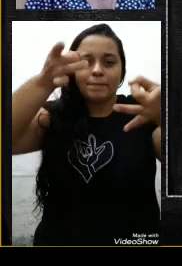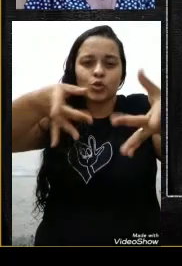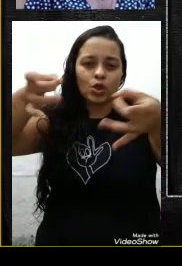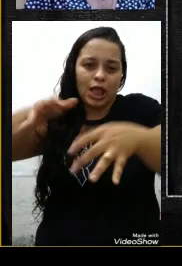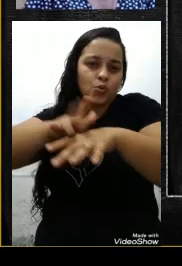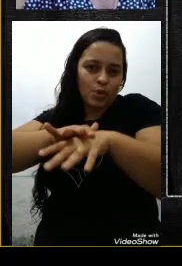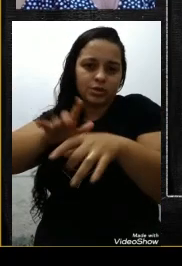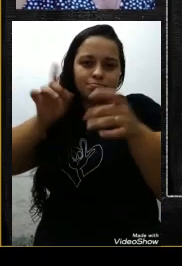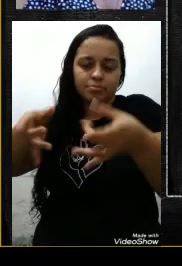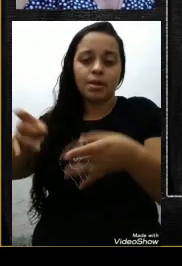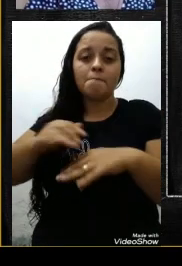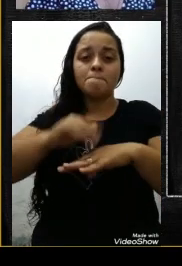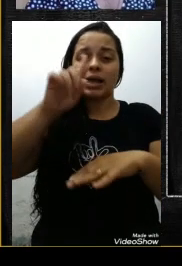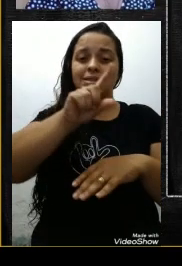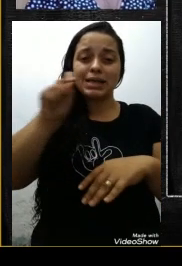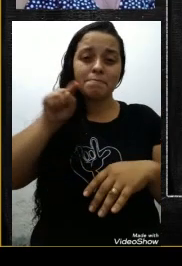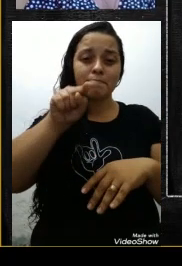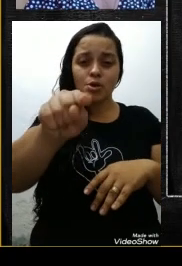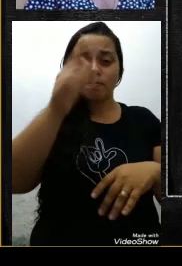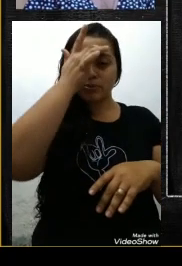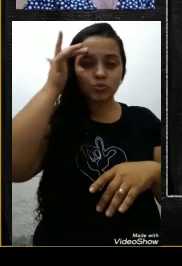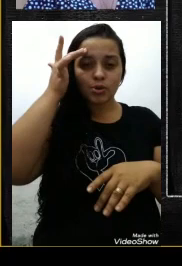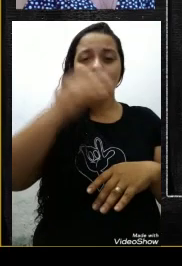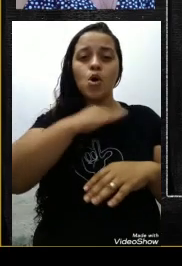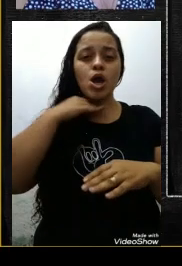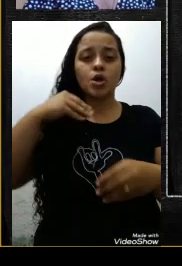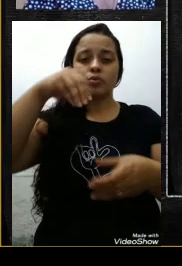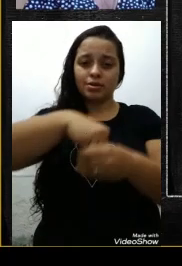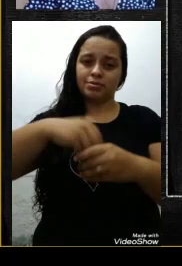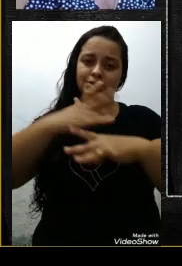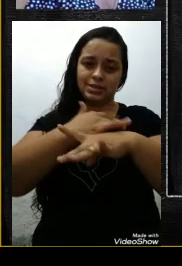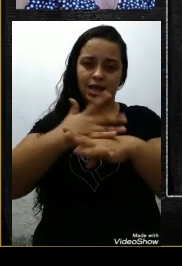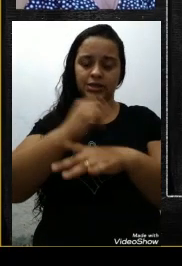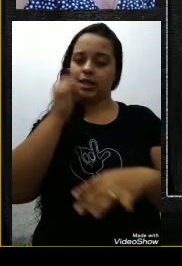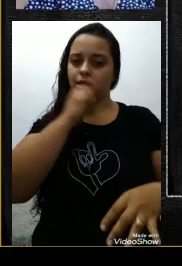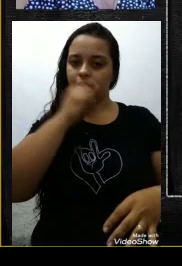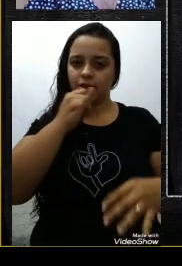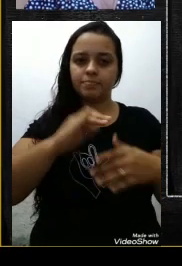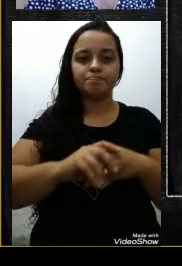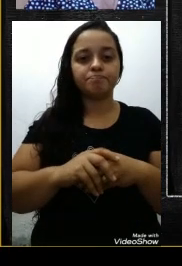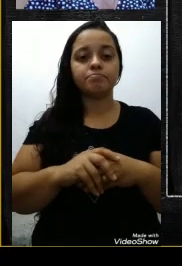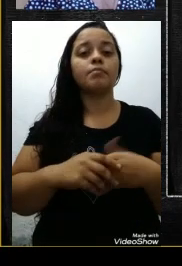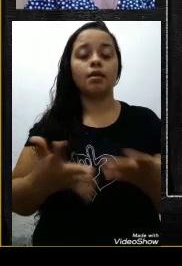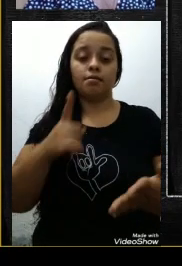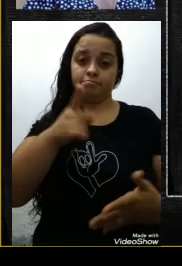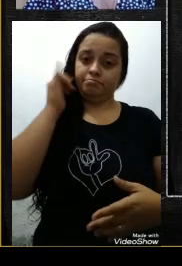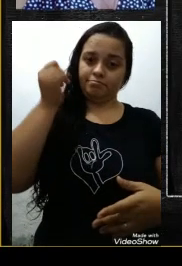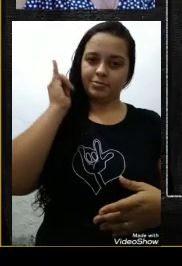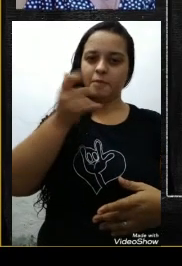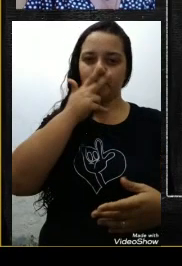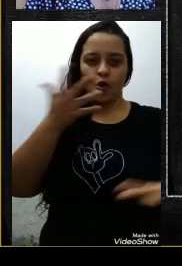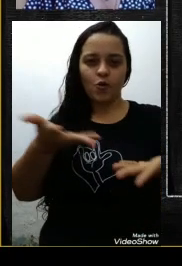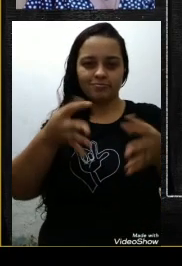suas necessidades, mais de 100.000 criaturas humanas perderam a vida dentro dos muros da cidade italiana.